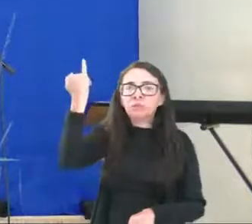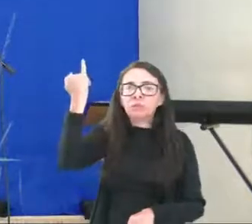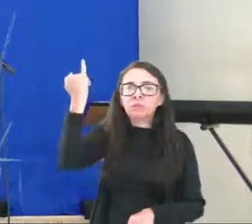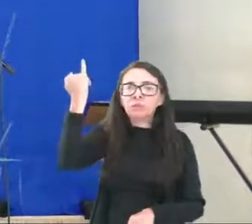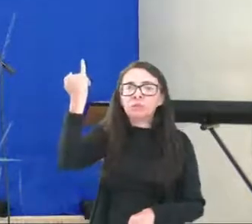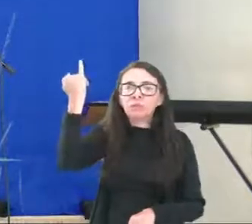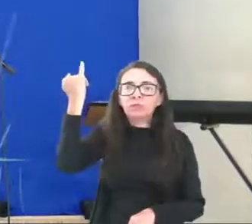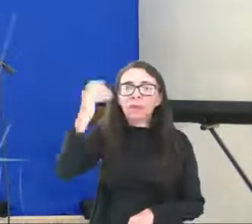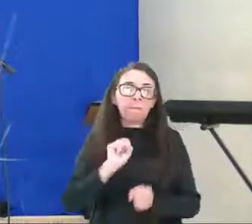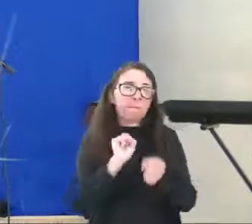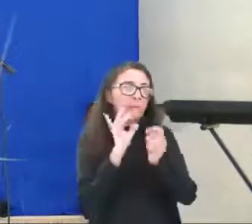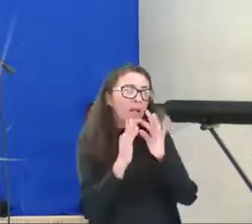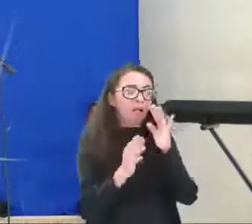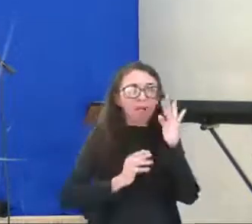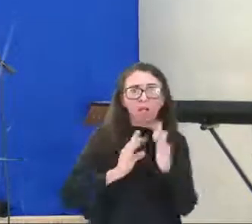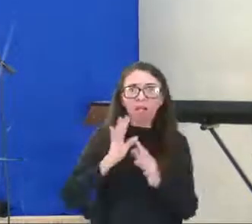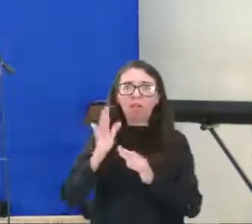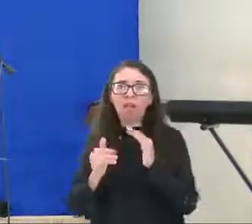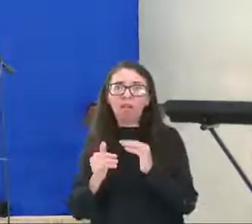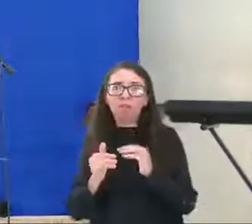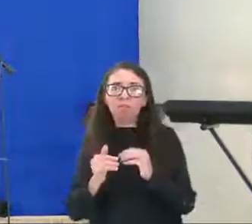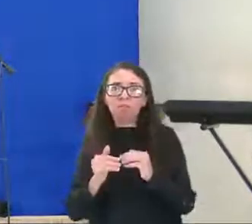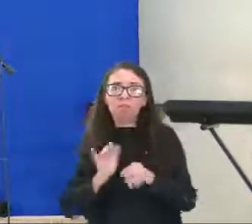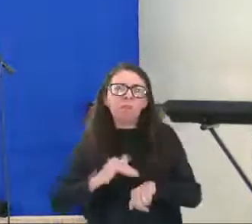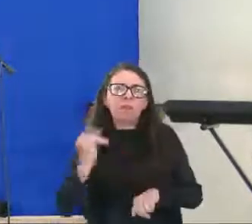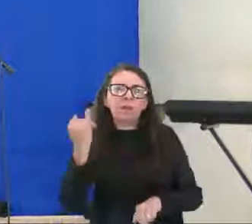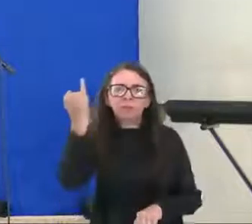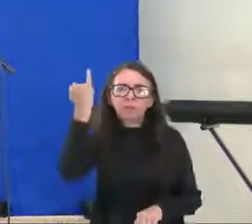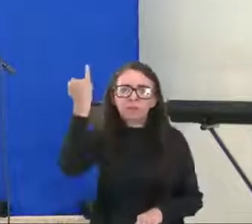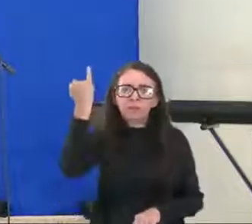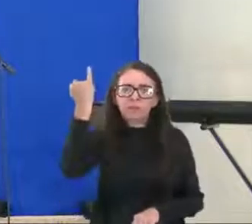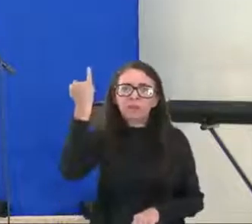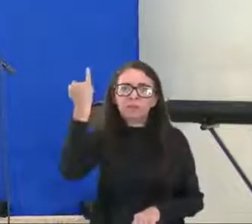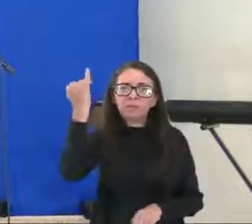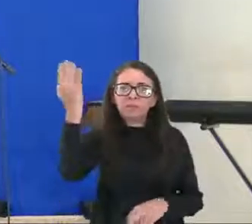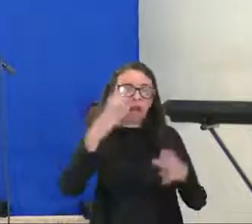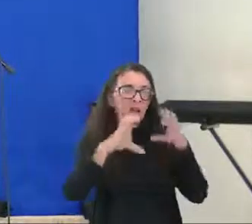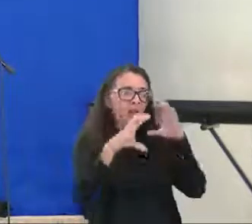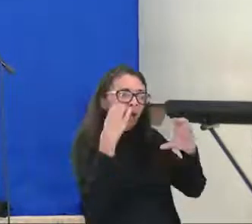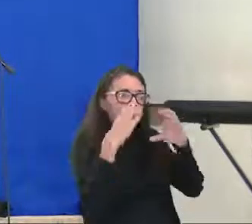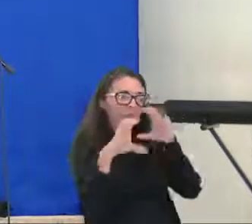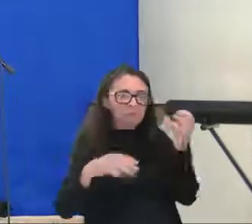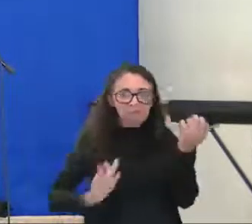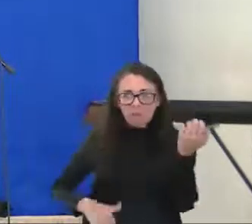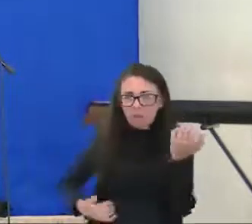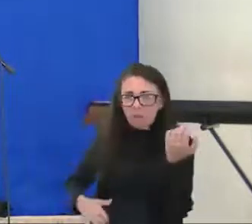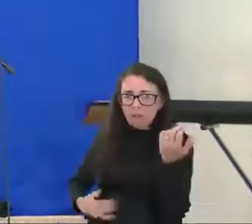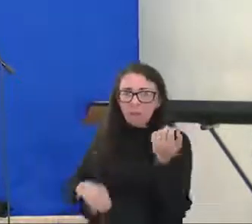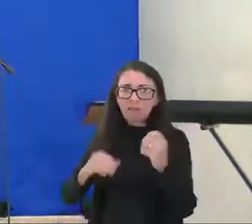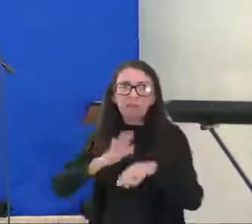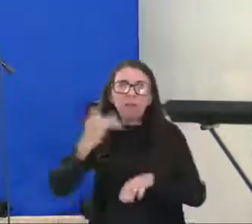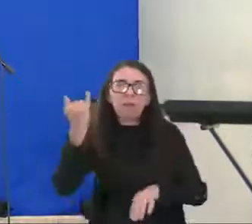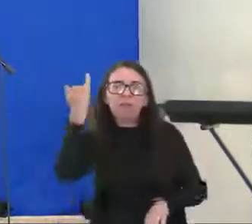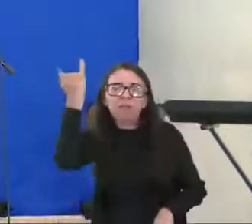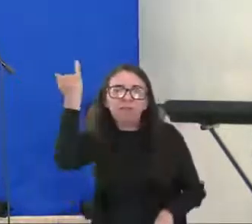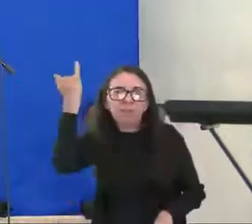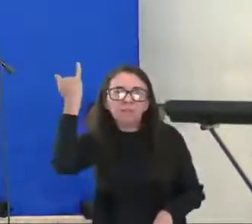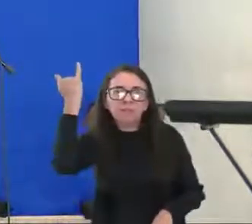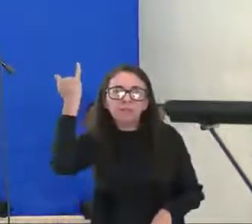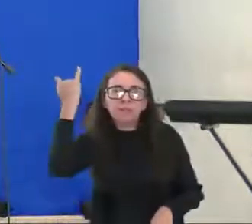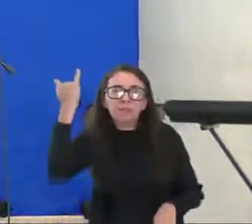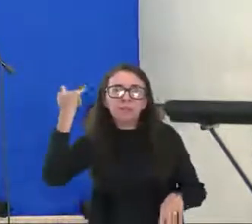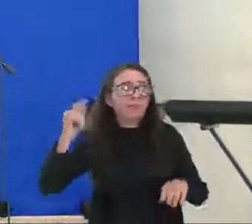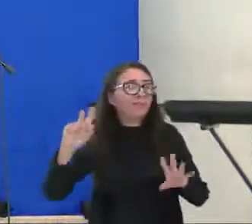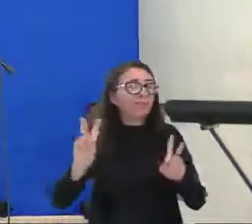Olha aqui, ó. O apóstolo Paulo está falando nesse corpo. Sabe? As pessoas menos.